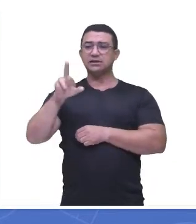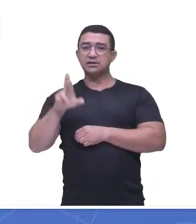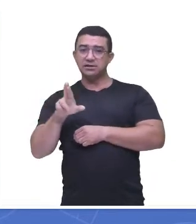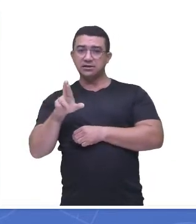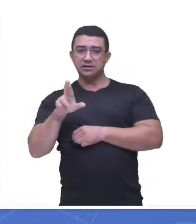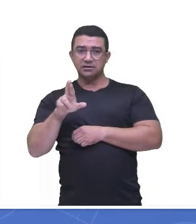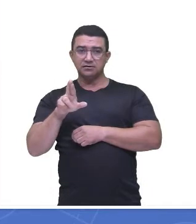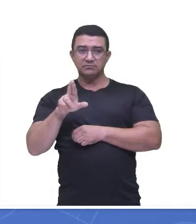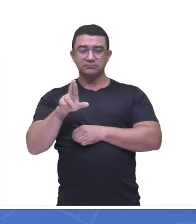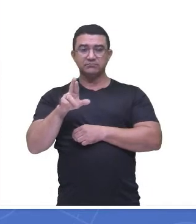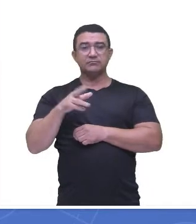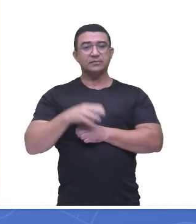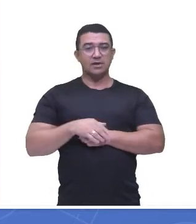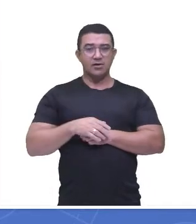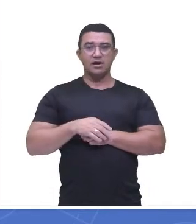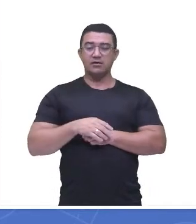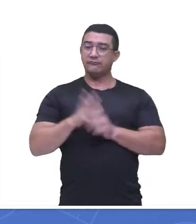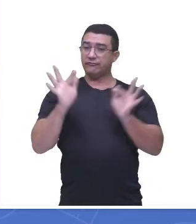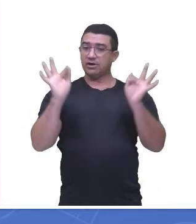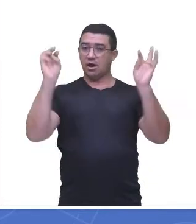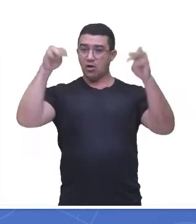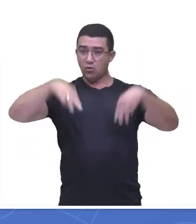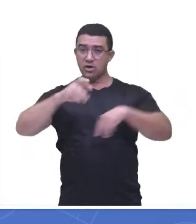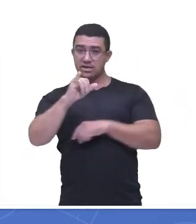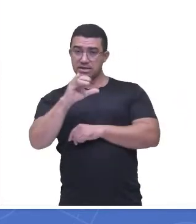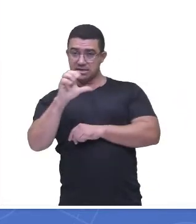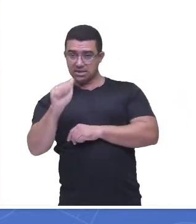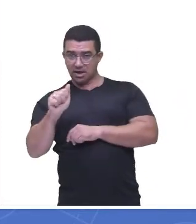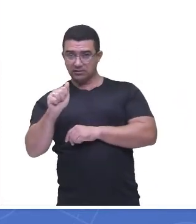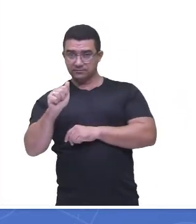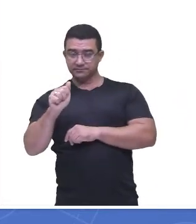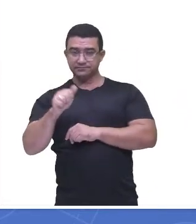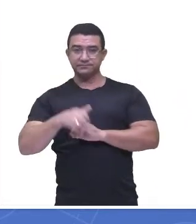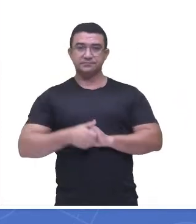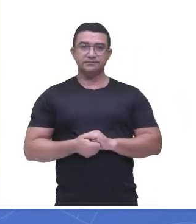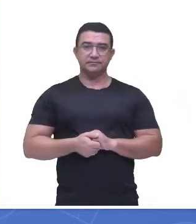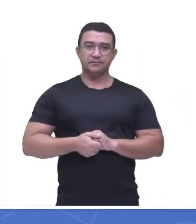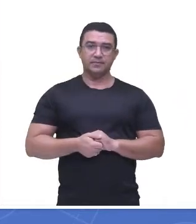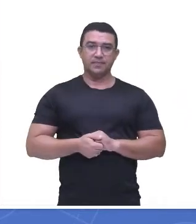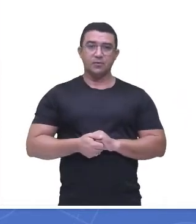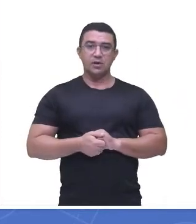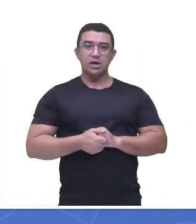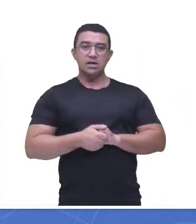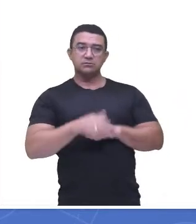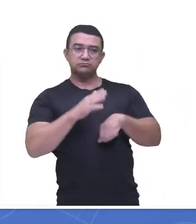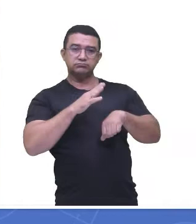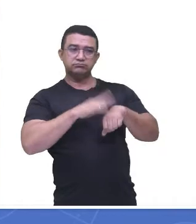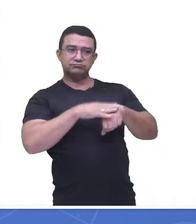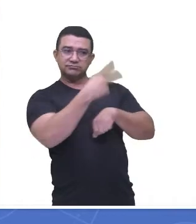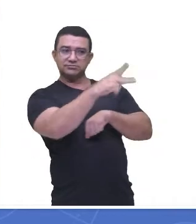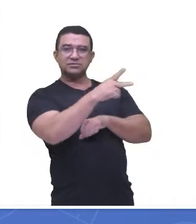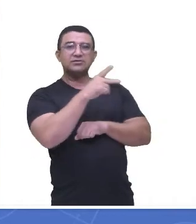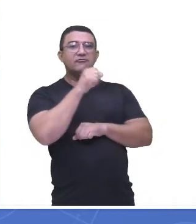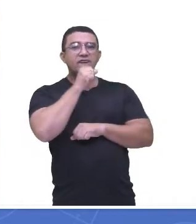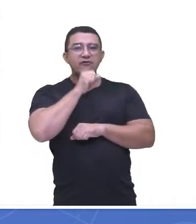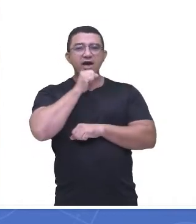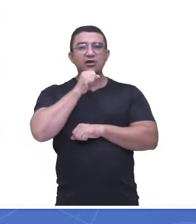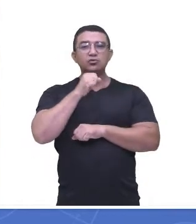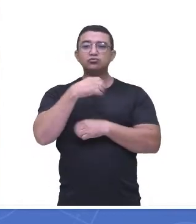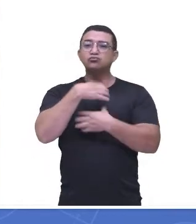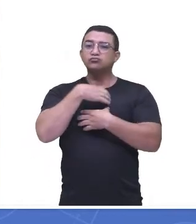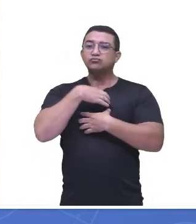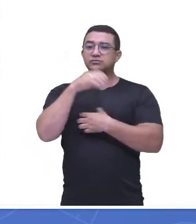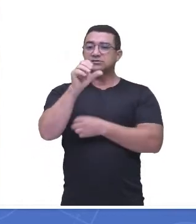Joe sentia, tu sentias, el senhor sentia. Então, nós temos aí